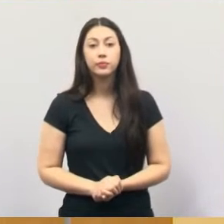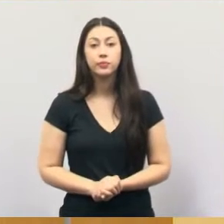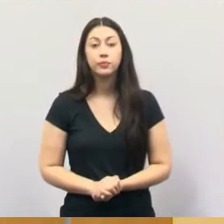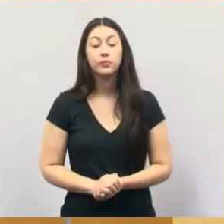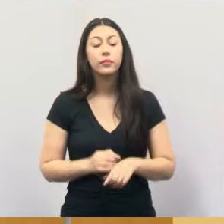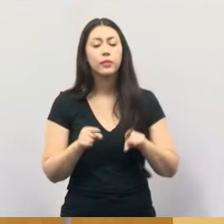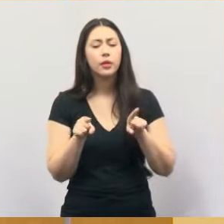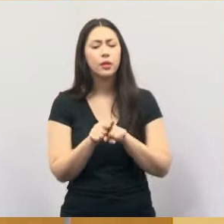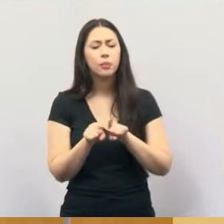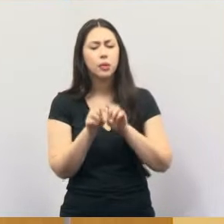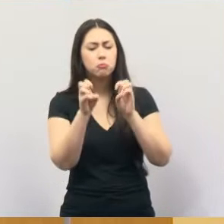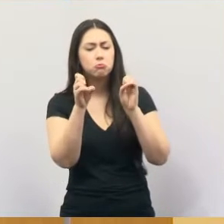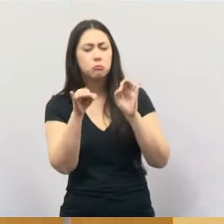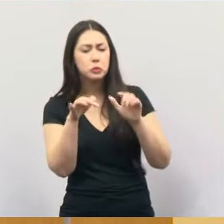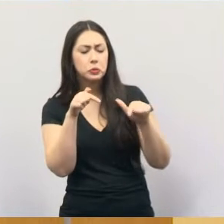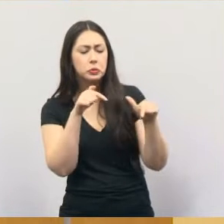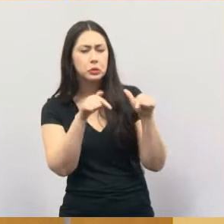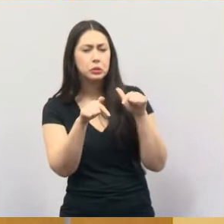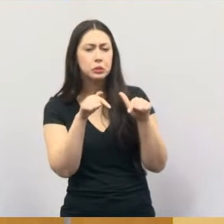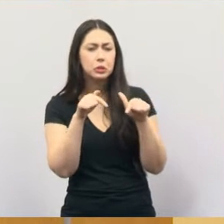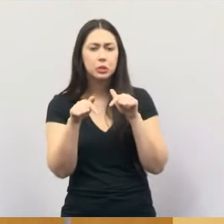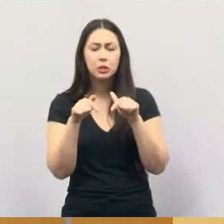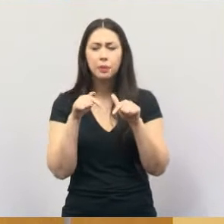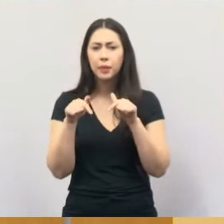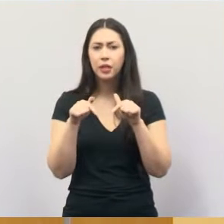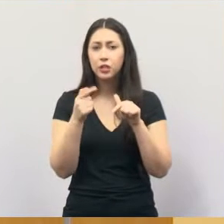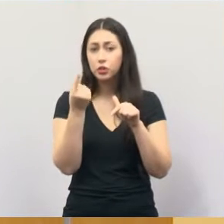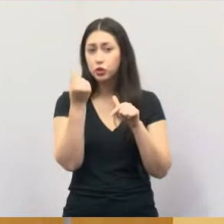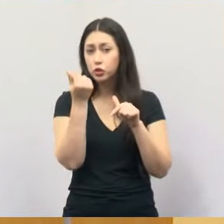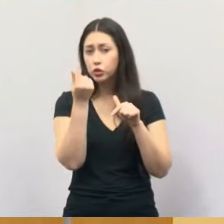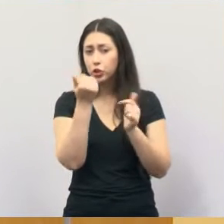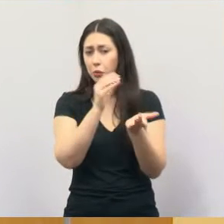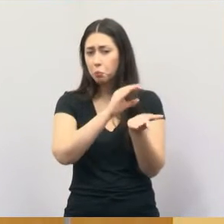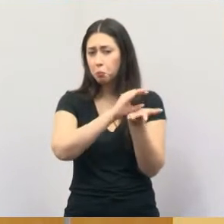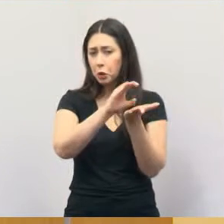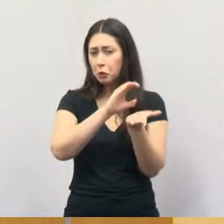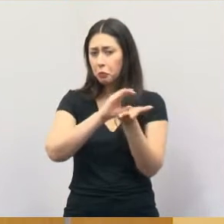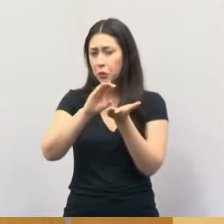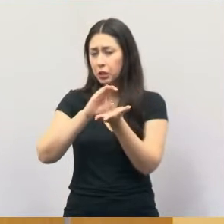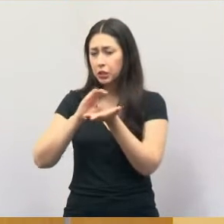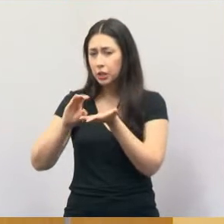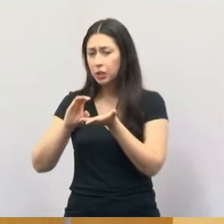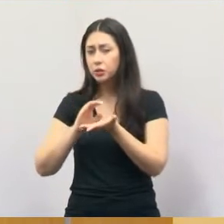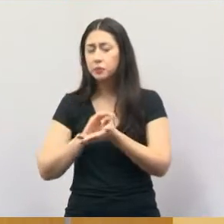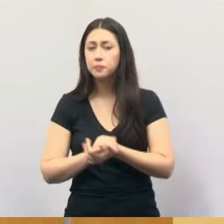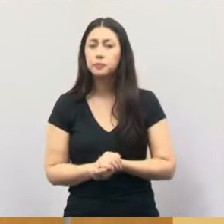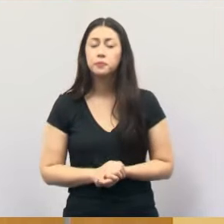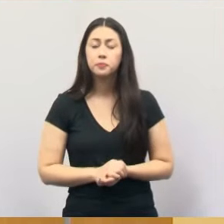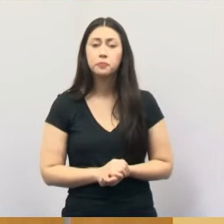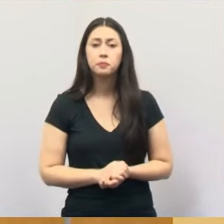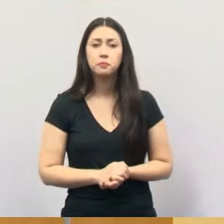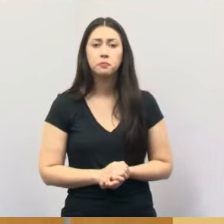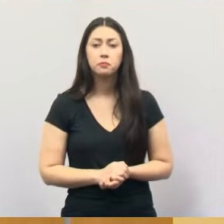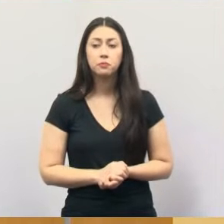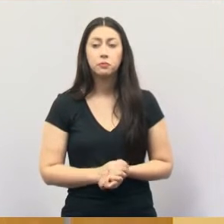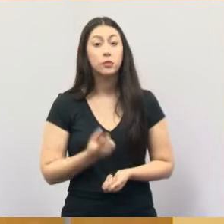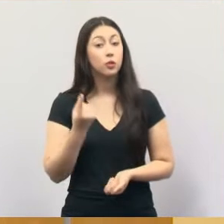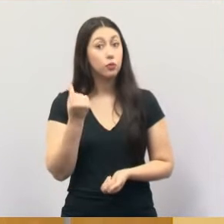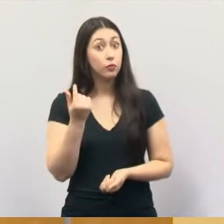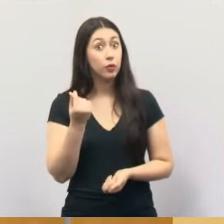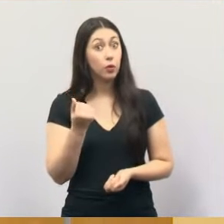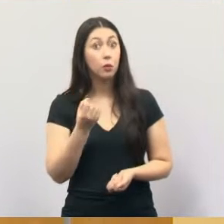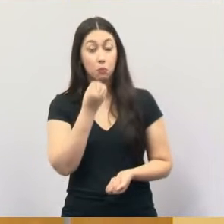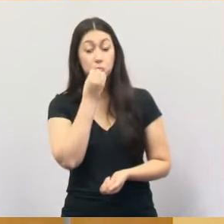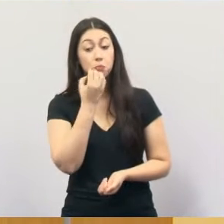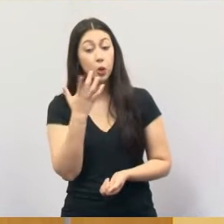E falando de trabalho de emendas impositiva que vem esse ano, que é um valor até